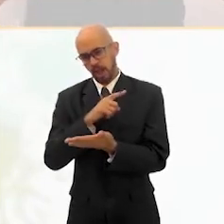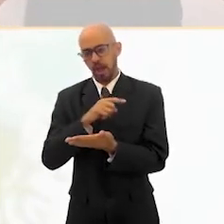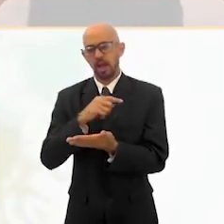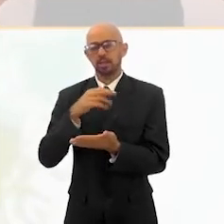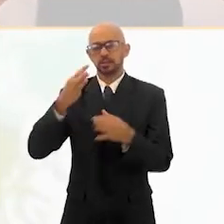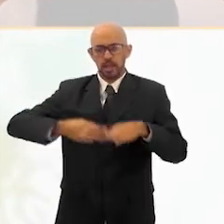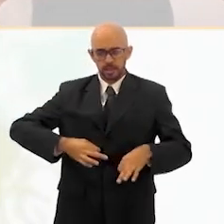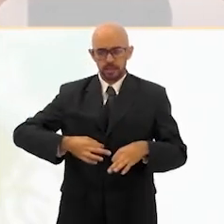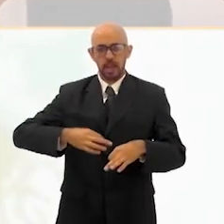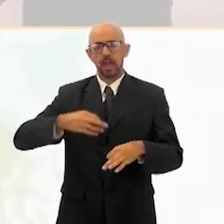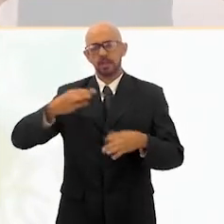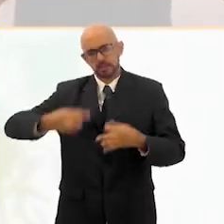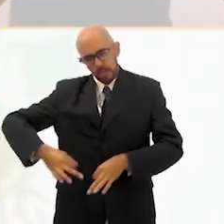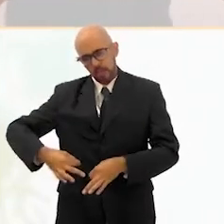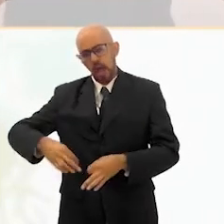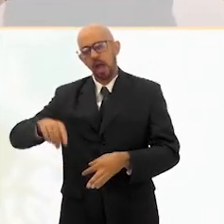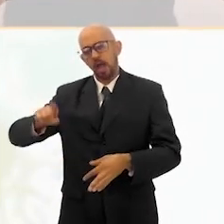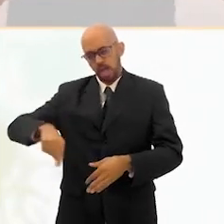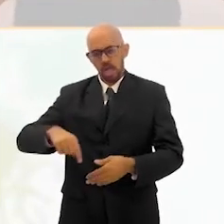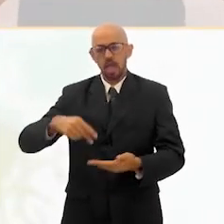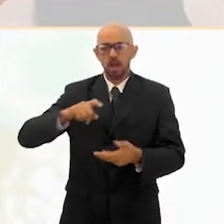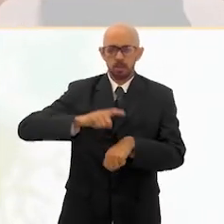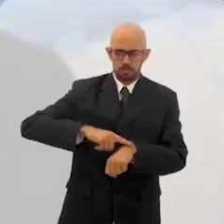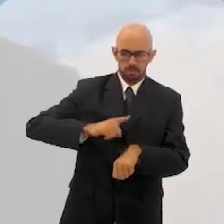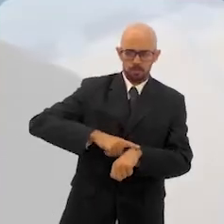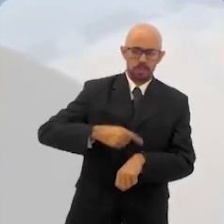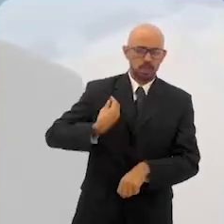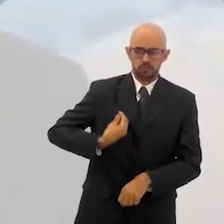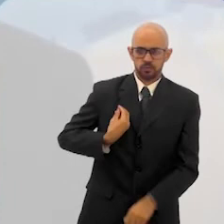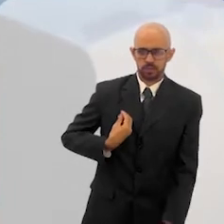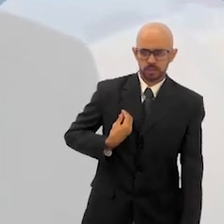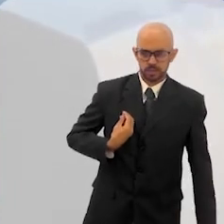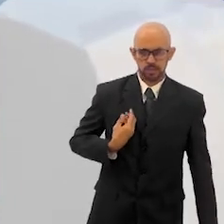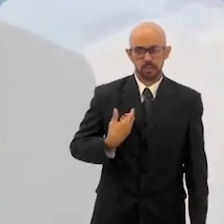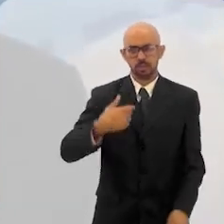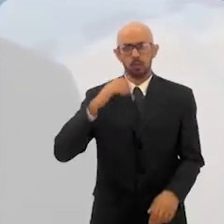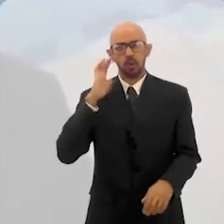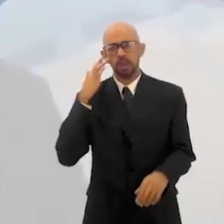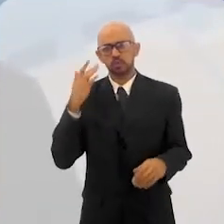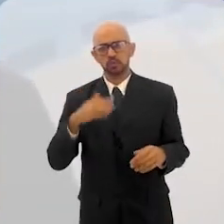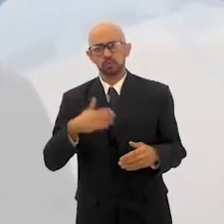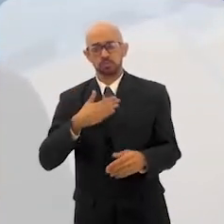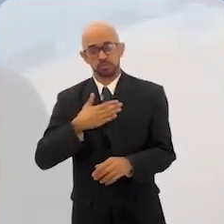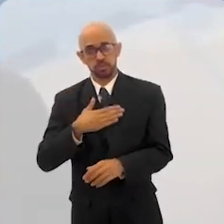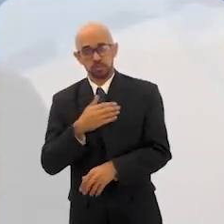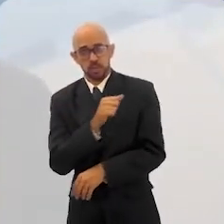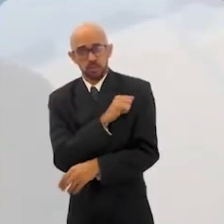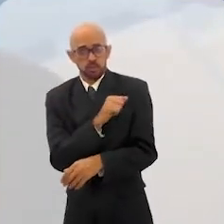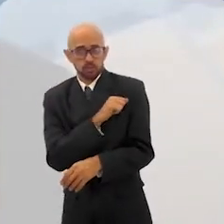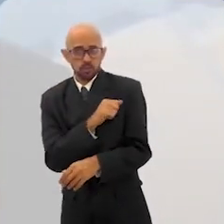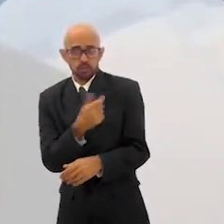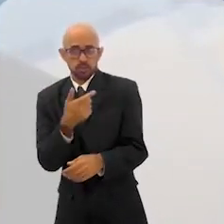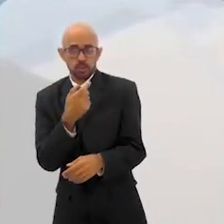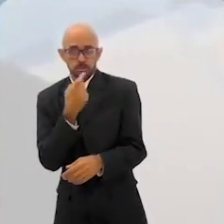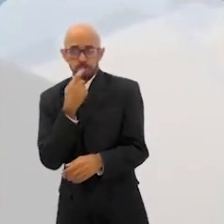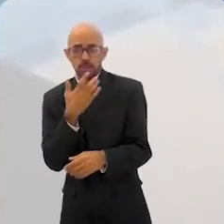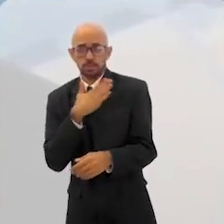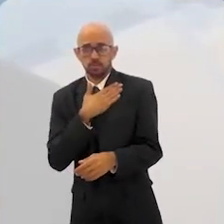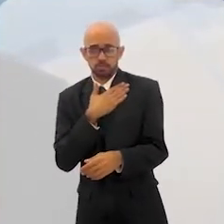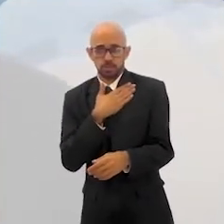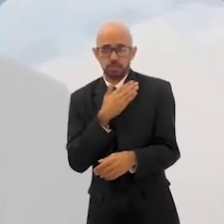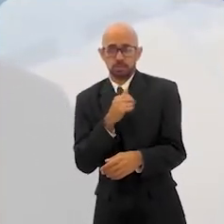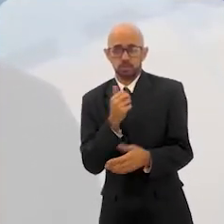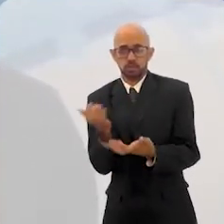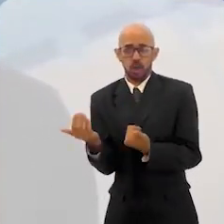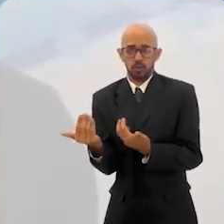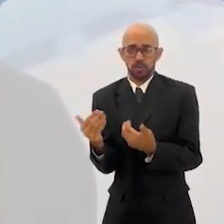novo, acertar, acertar, isso faz parte do processo. E hoje eu sinto que os meus estudantes, falo desses estudantes que estão mais próximos, né, que são mais